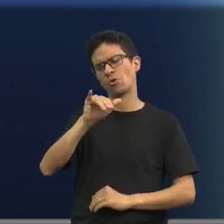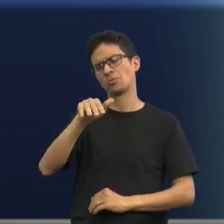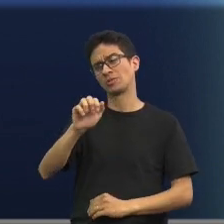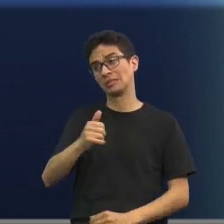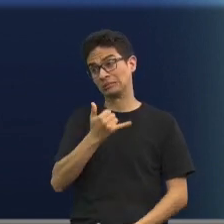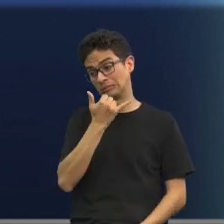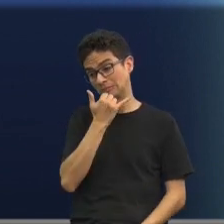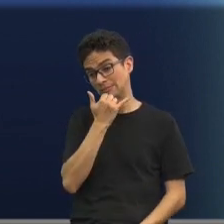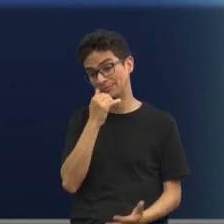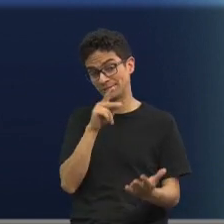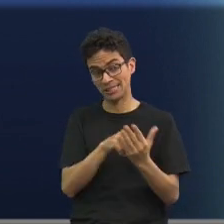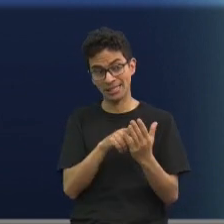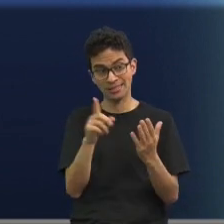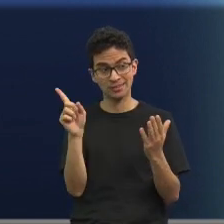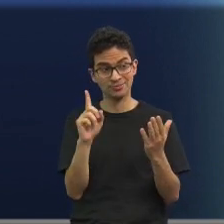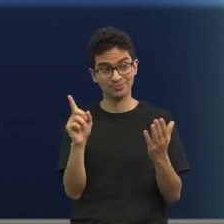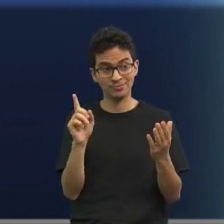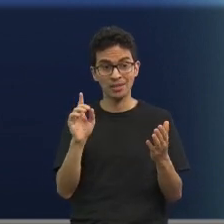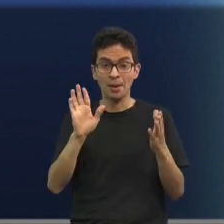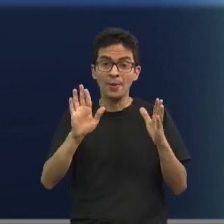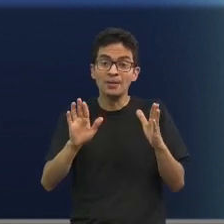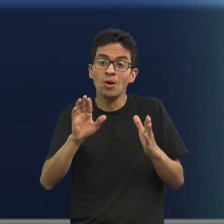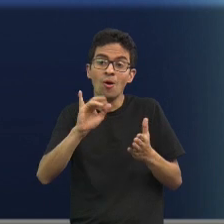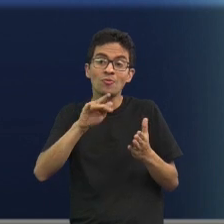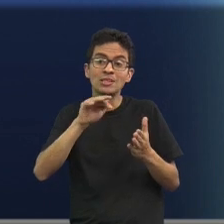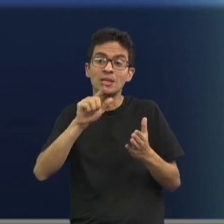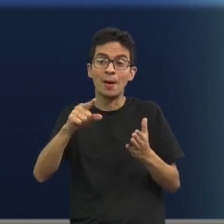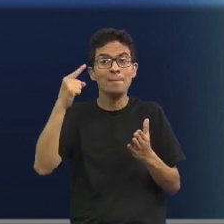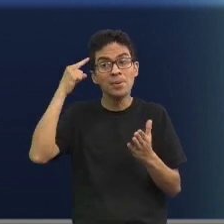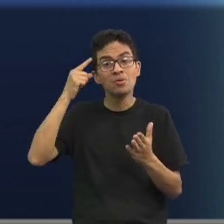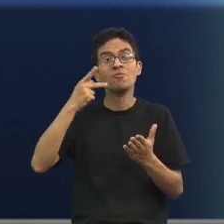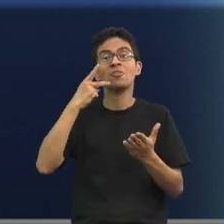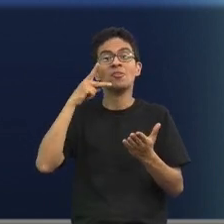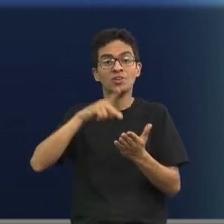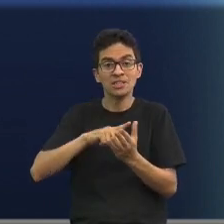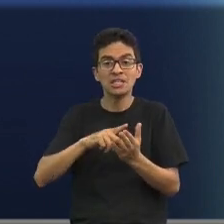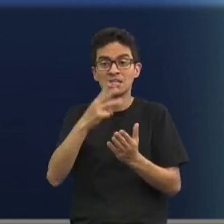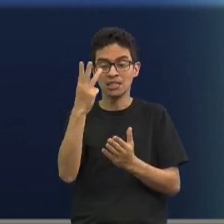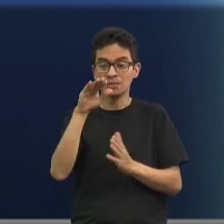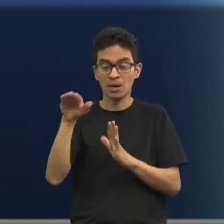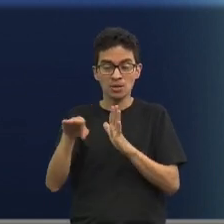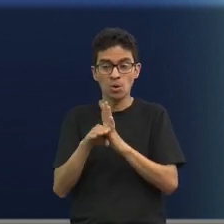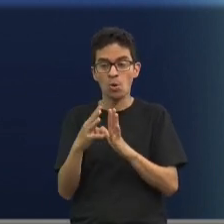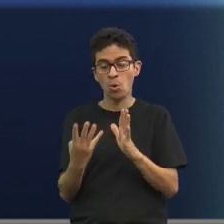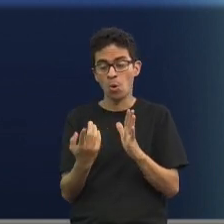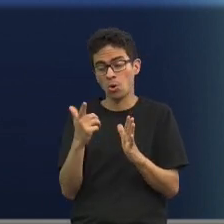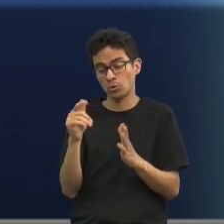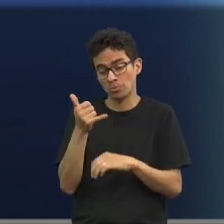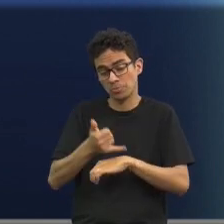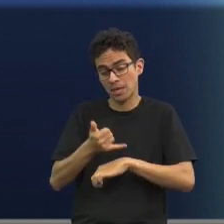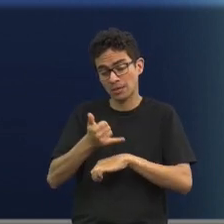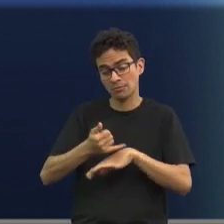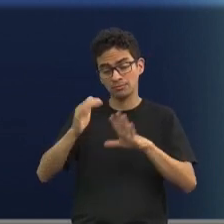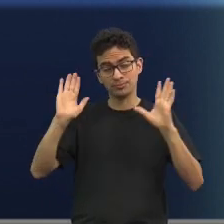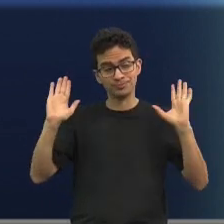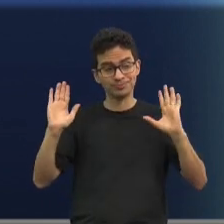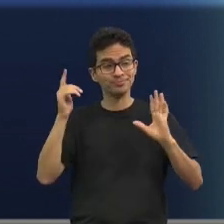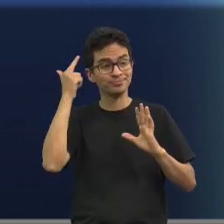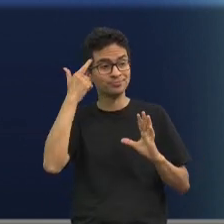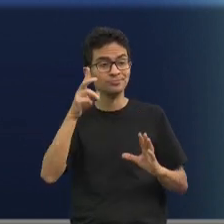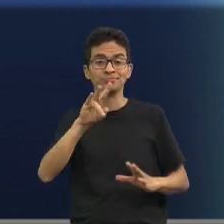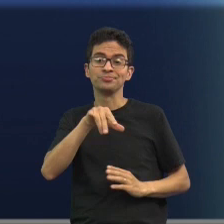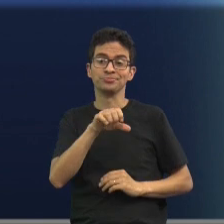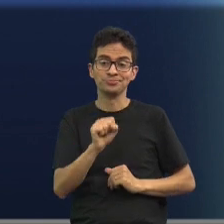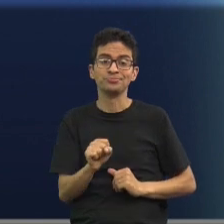mas como gabarito oficial das e consideraram três quartos de ouro quatro de outro metal em relação aos